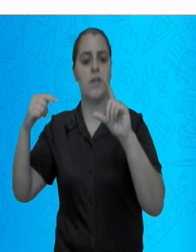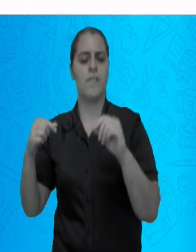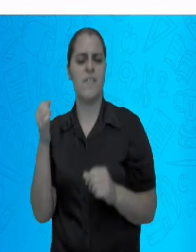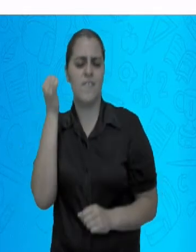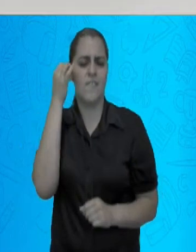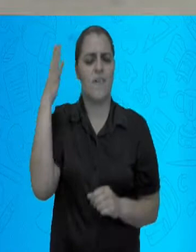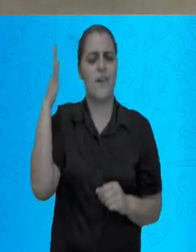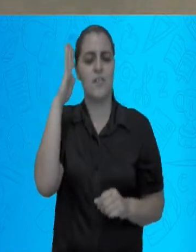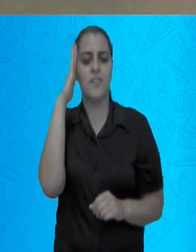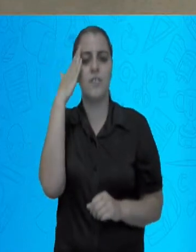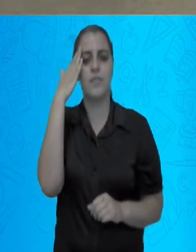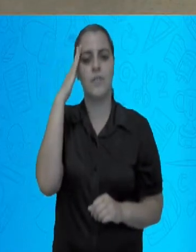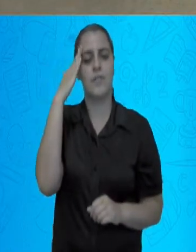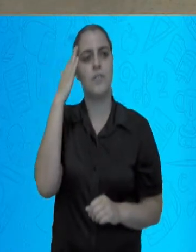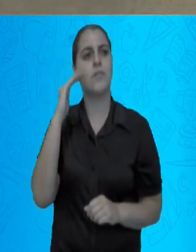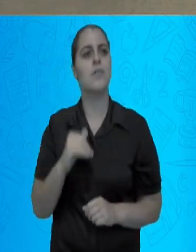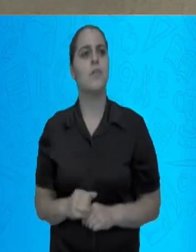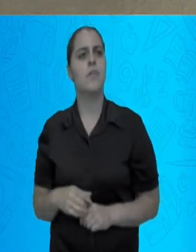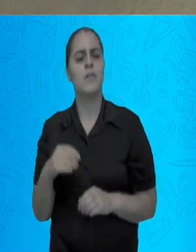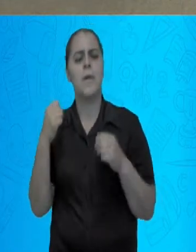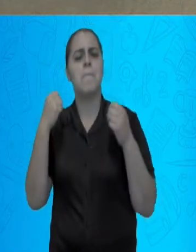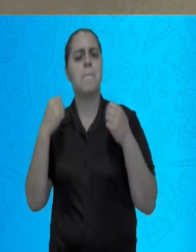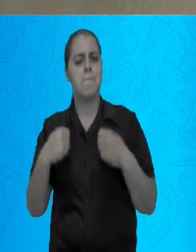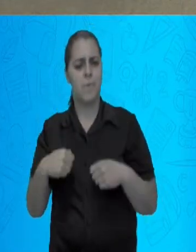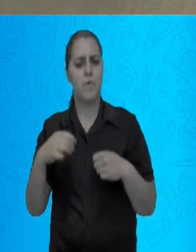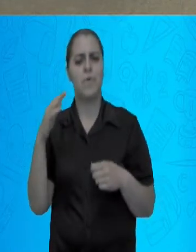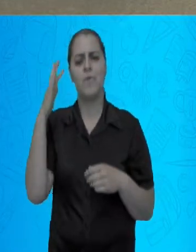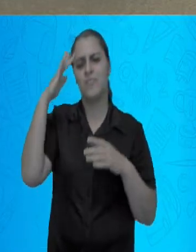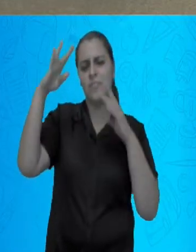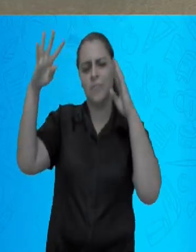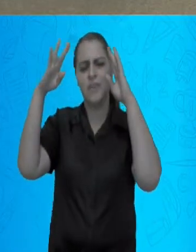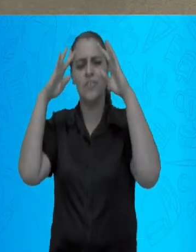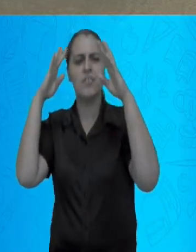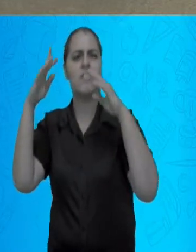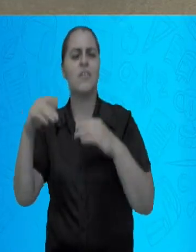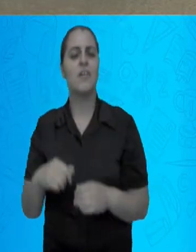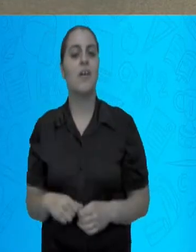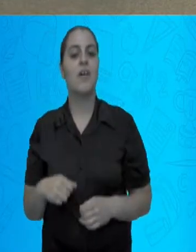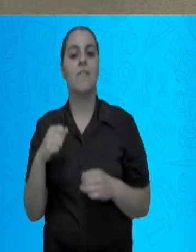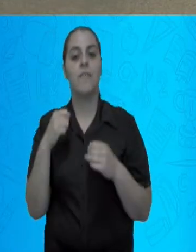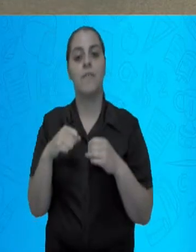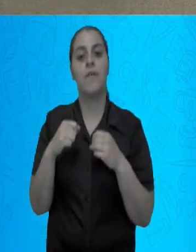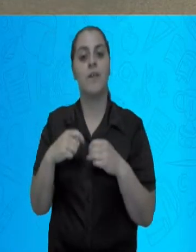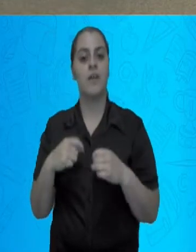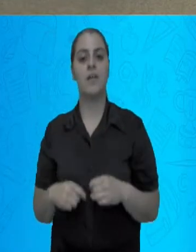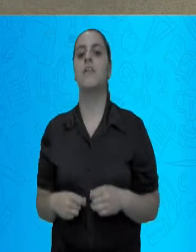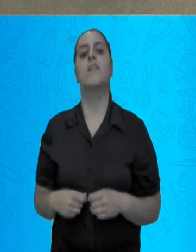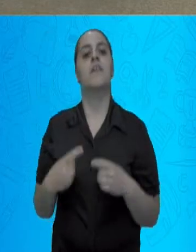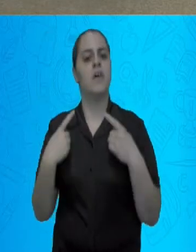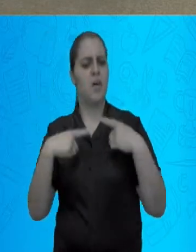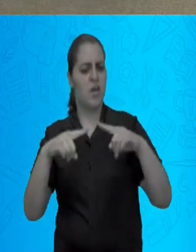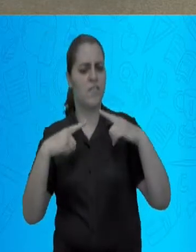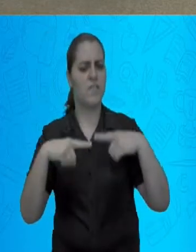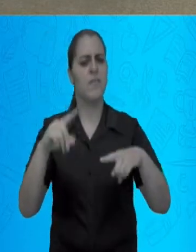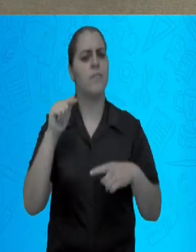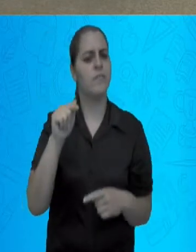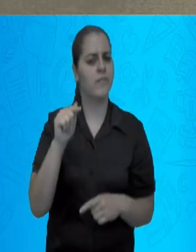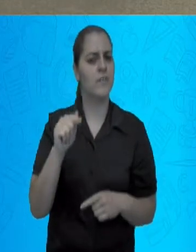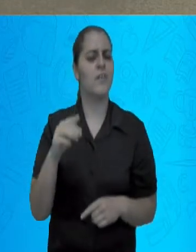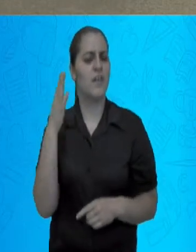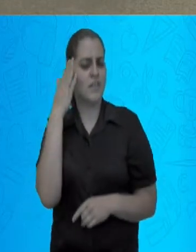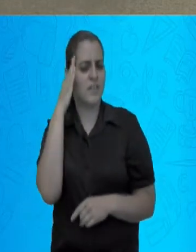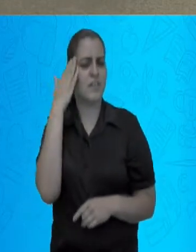fácil compreensão. Você pode estar imaginando aí, e eu vou desafiar vocês a partir de hoje